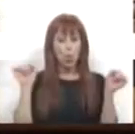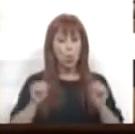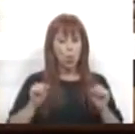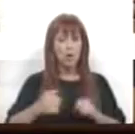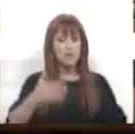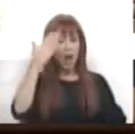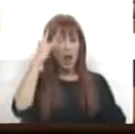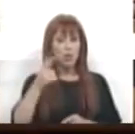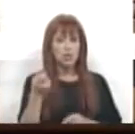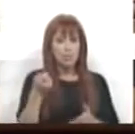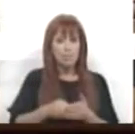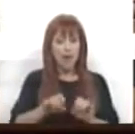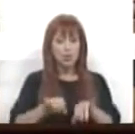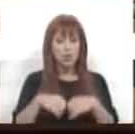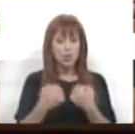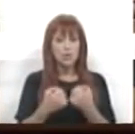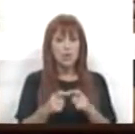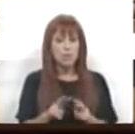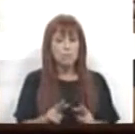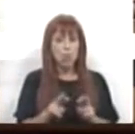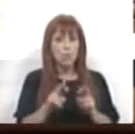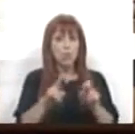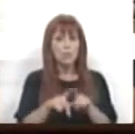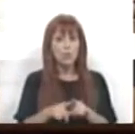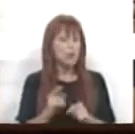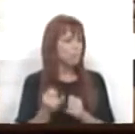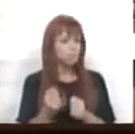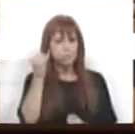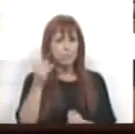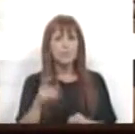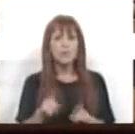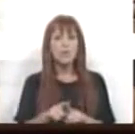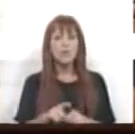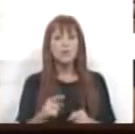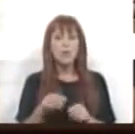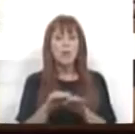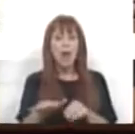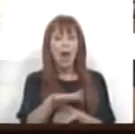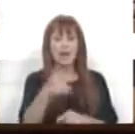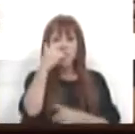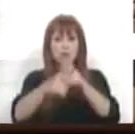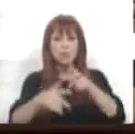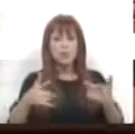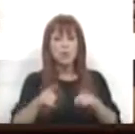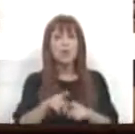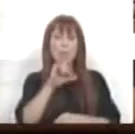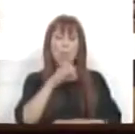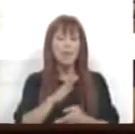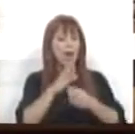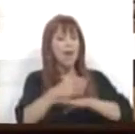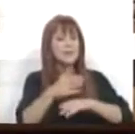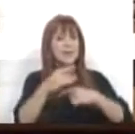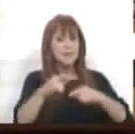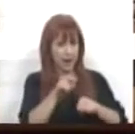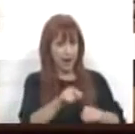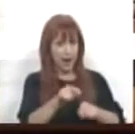acordo previa que a tarifa social fosse atualizada automaticamente para o universo das pessoas para poderem ter